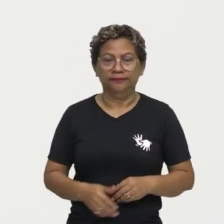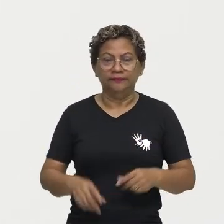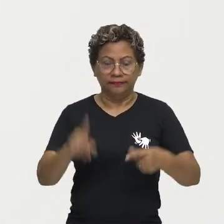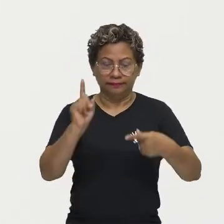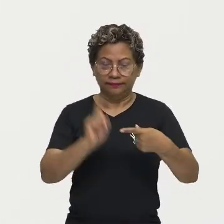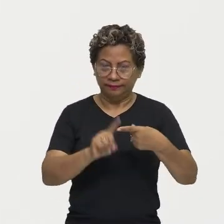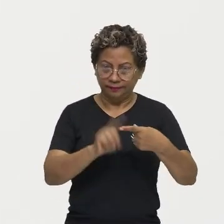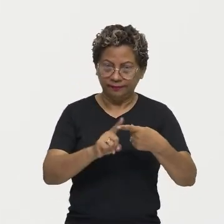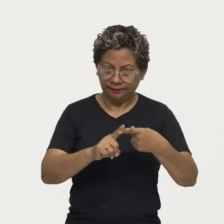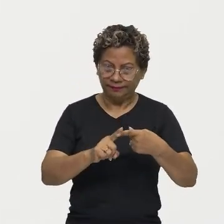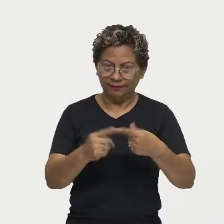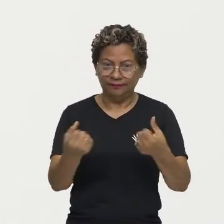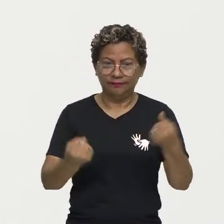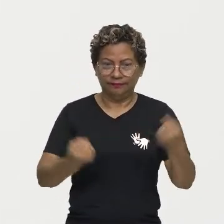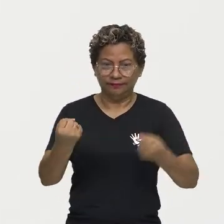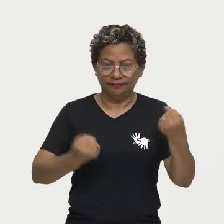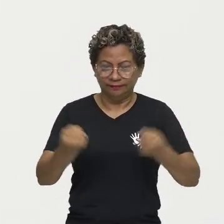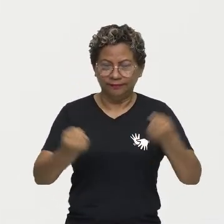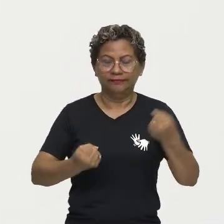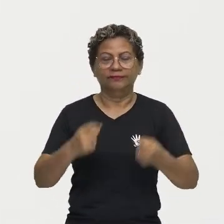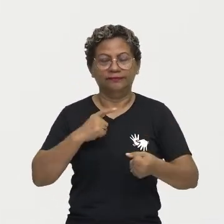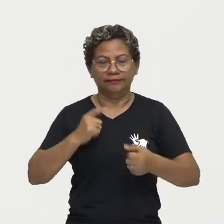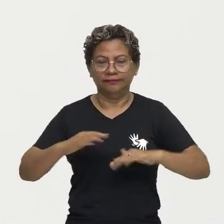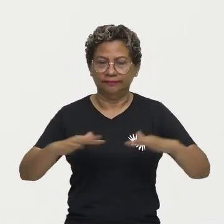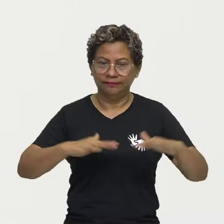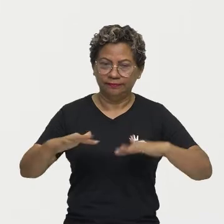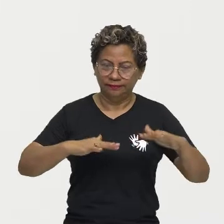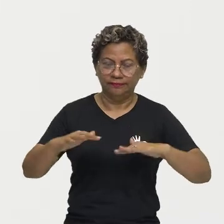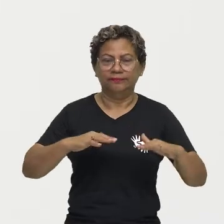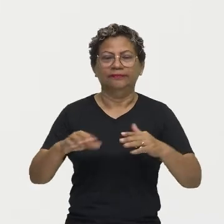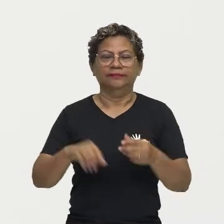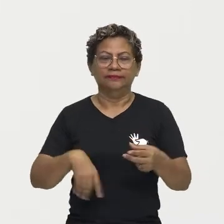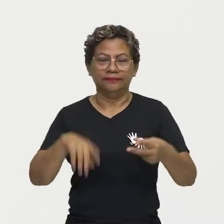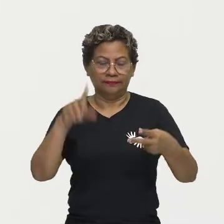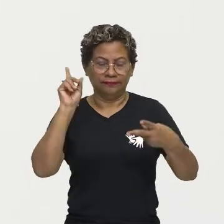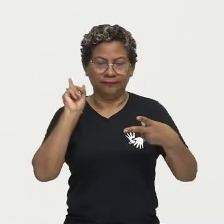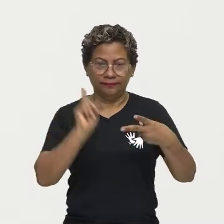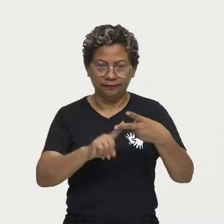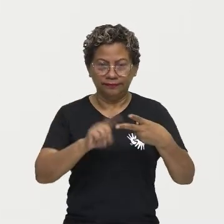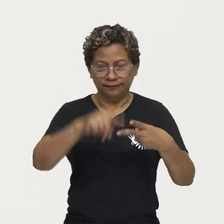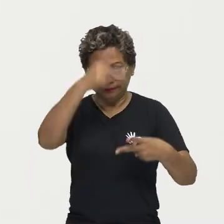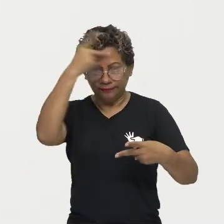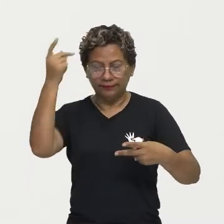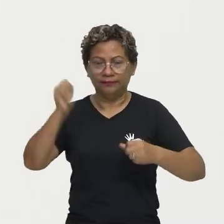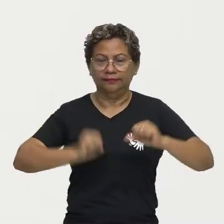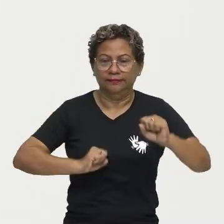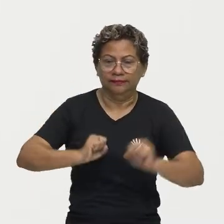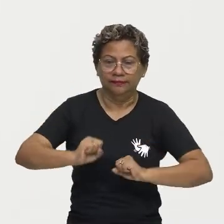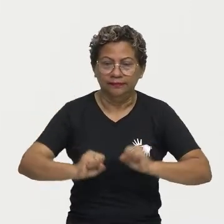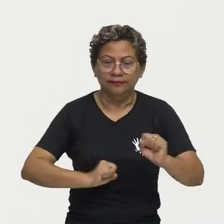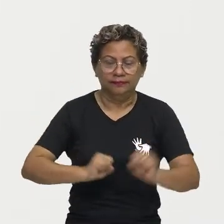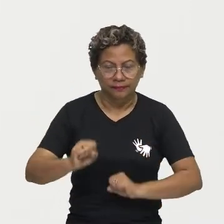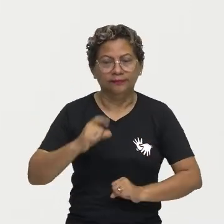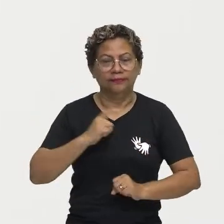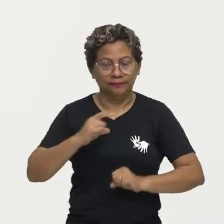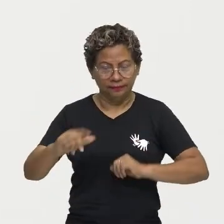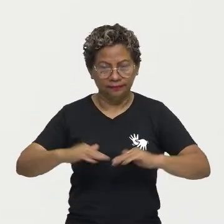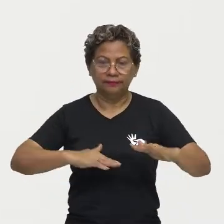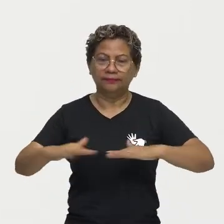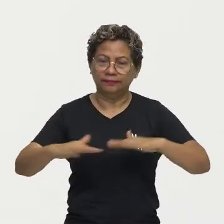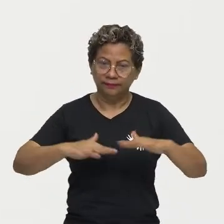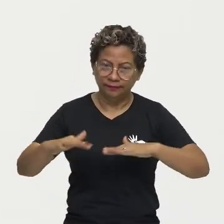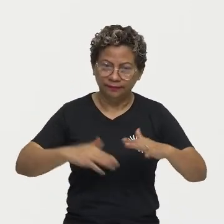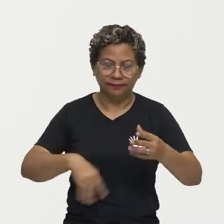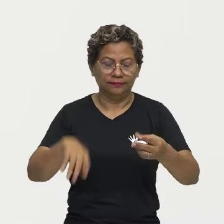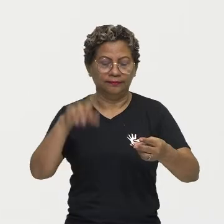movimento, tem velocidade, tem energia cinética. A pessoa correndo em movimento